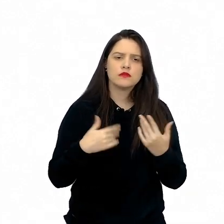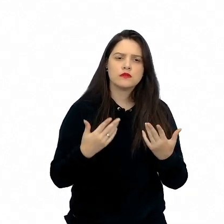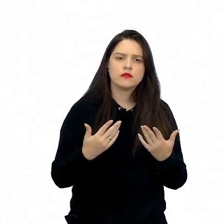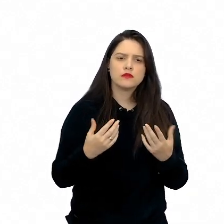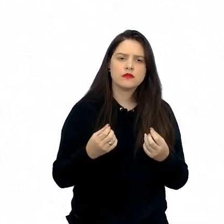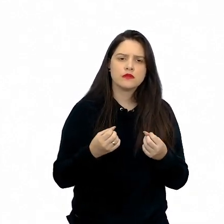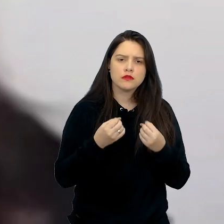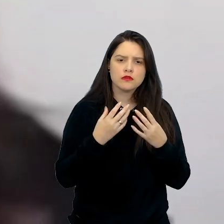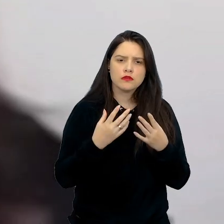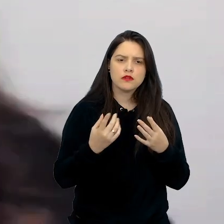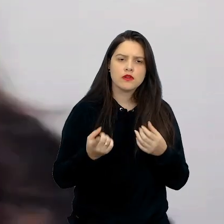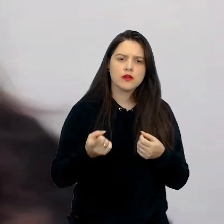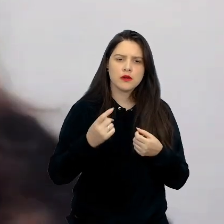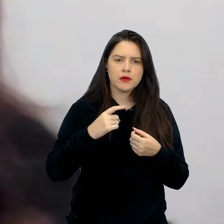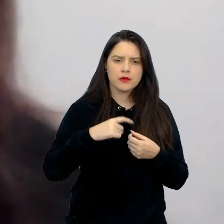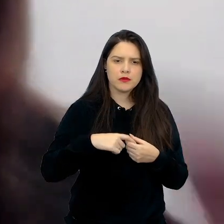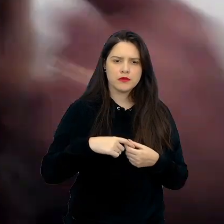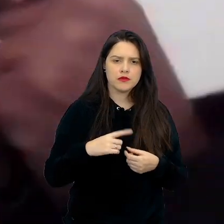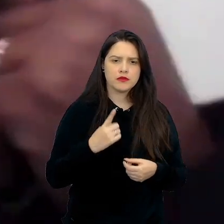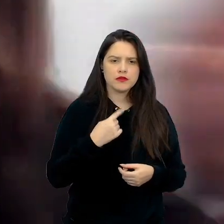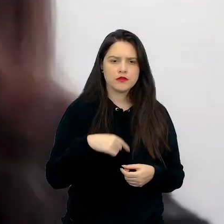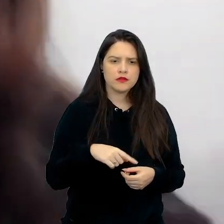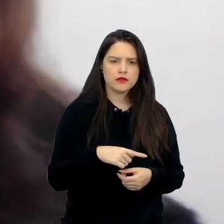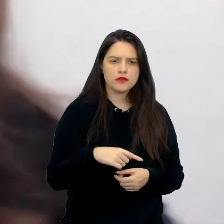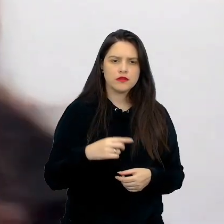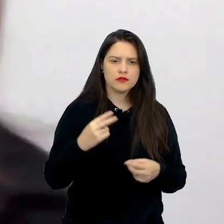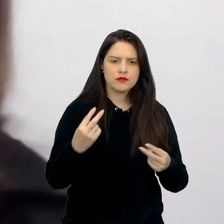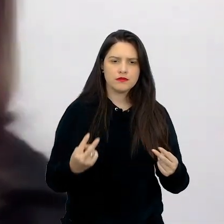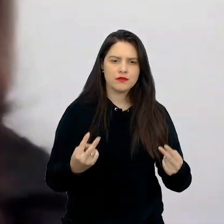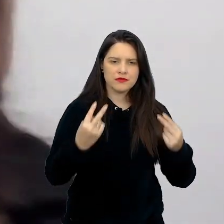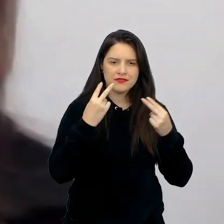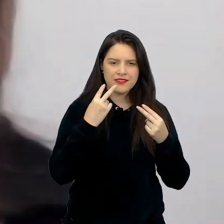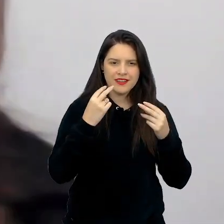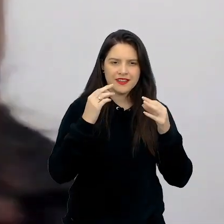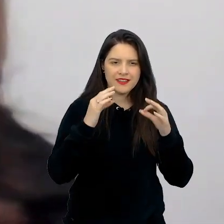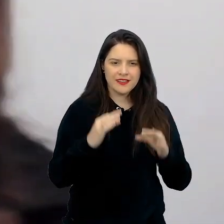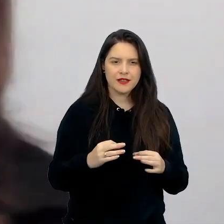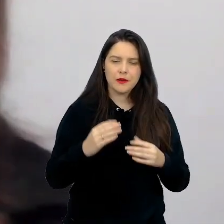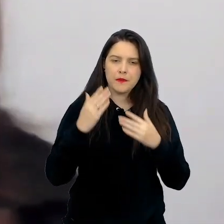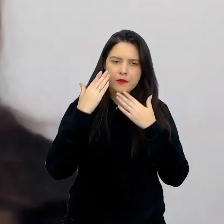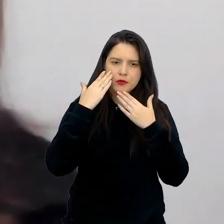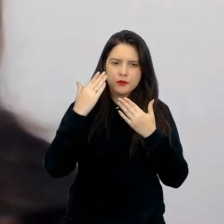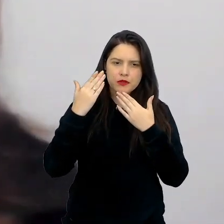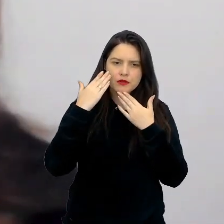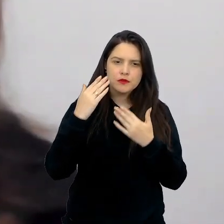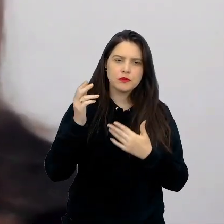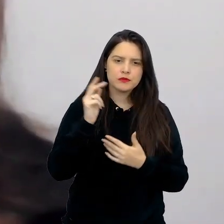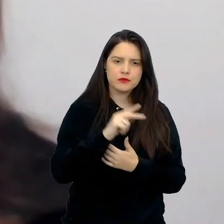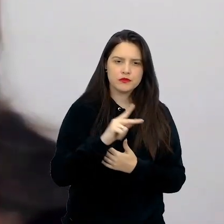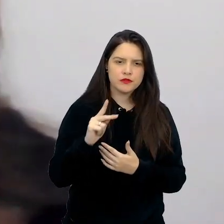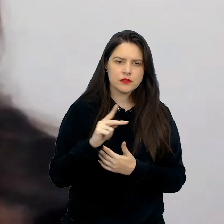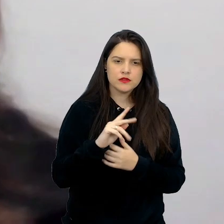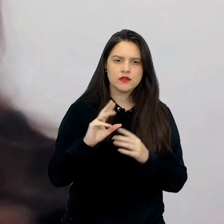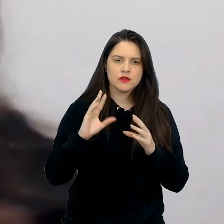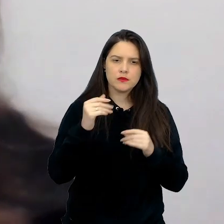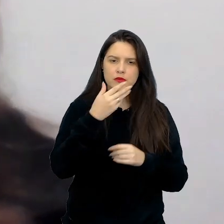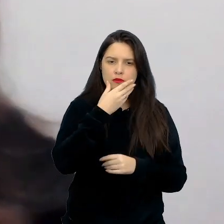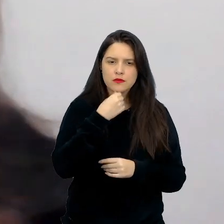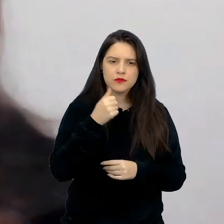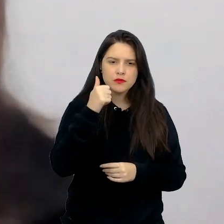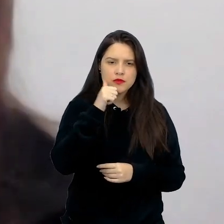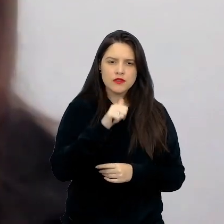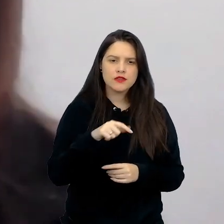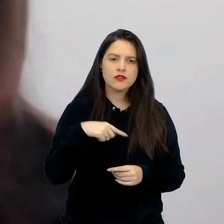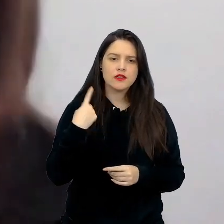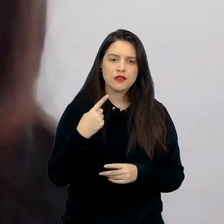material aqui, que essa parte eu gosto de que vocês me vejam, tá? Muito obrigada, professor, professora, que esteve com a